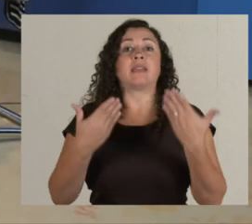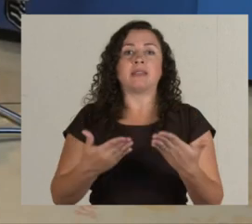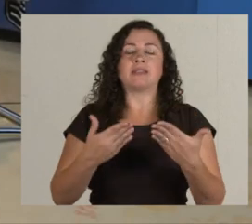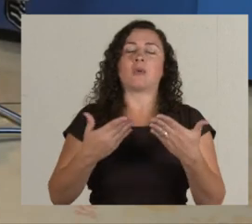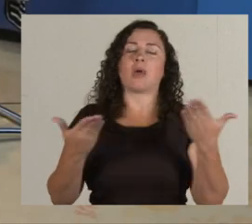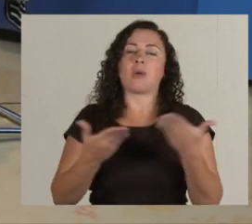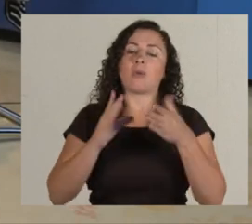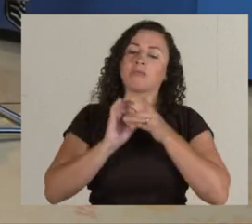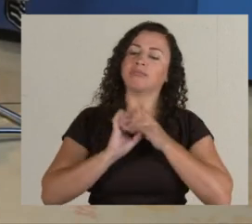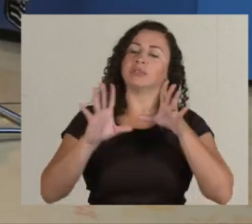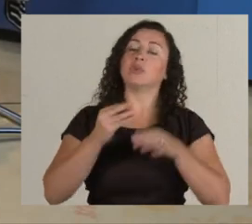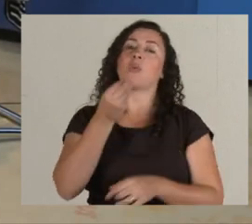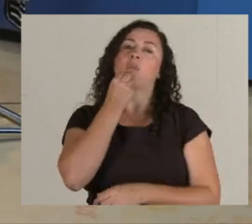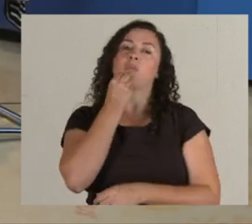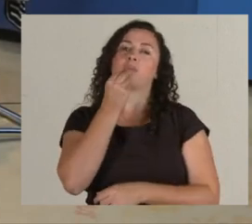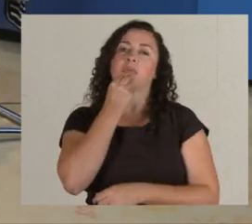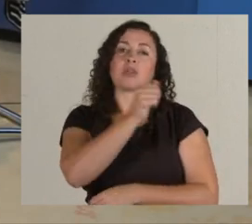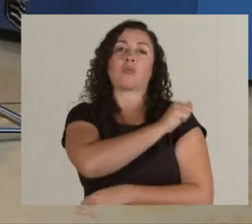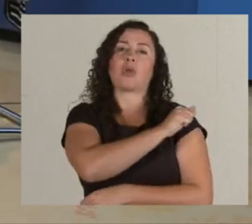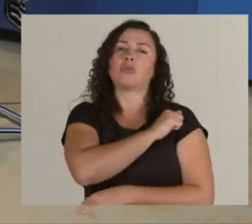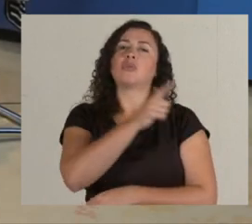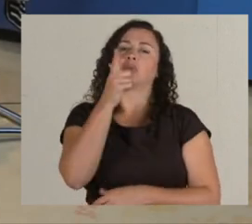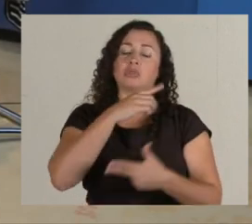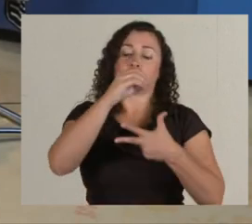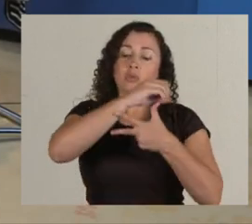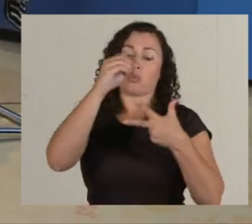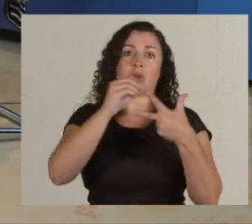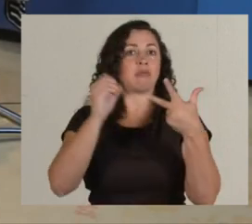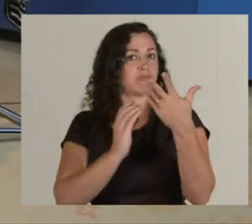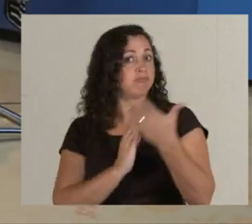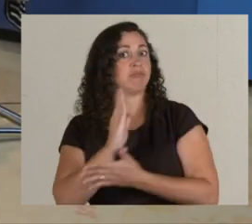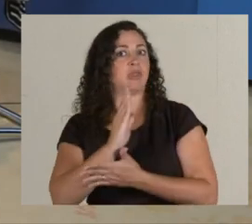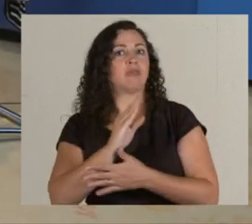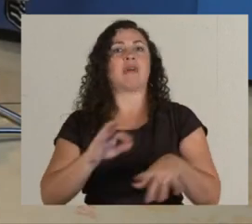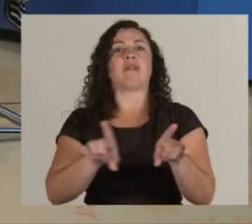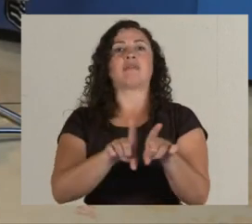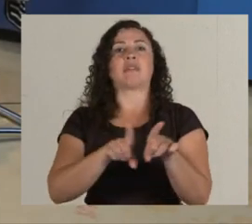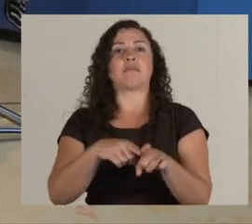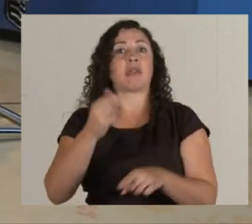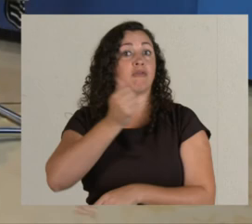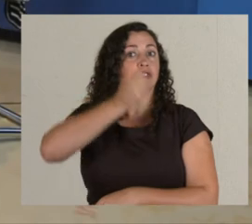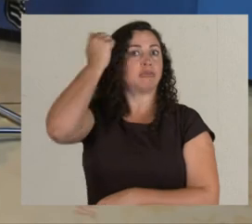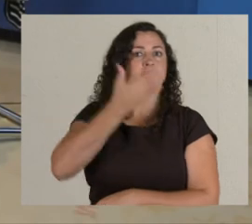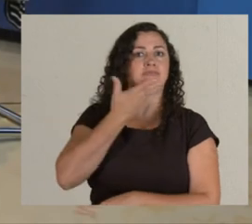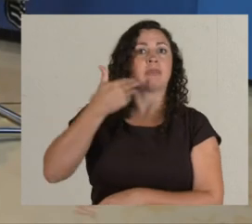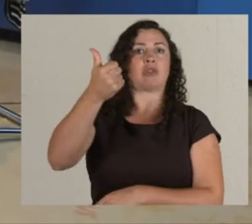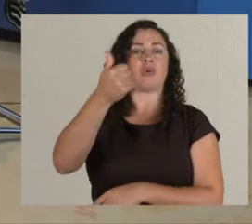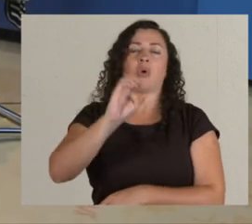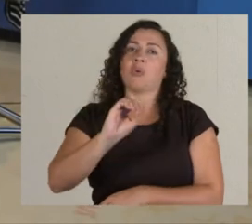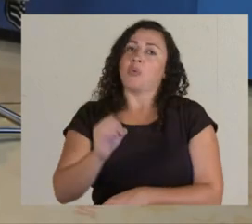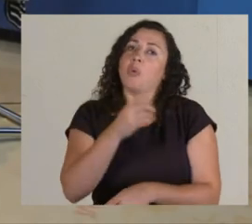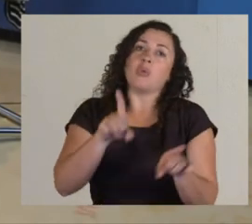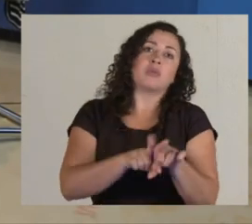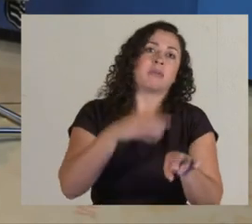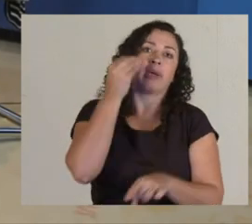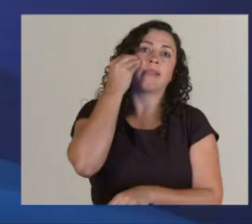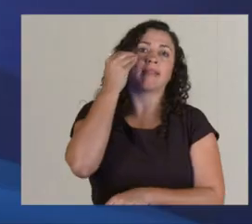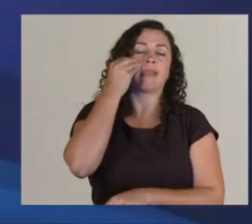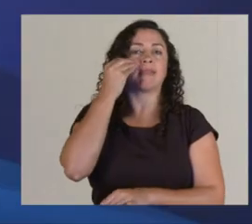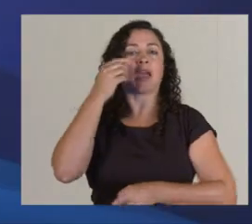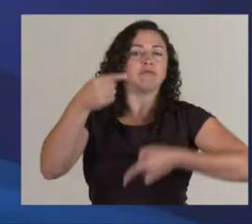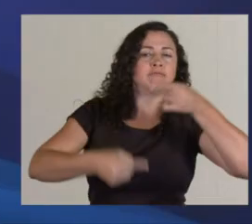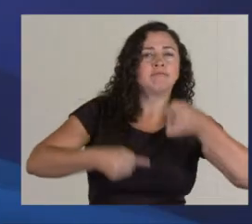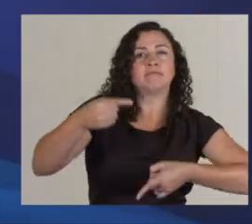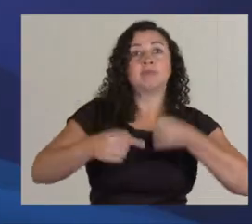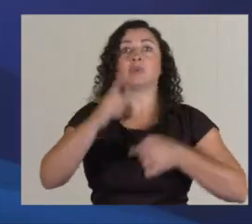Então, permitir que o aluno tenha a oportunidade de ir bem no Enem, né, ou ir melhor no vestibular, ou, hipoteticamente,